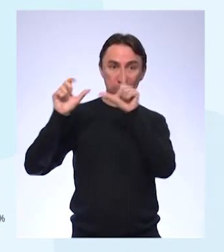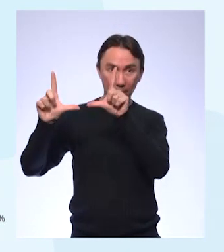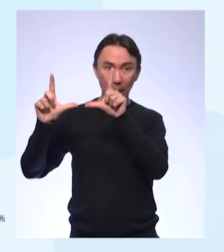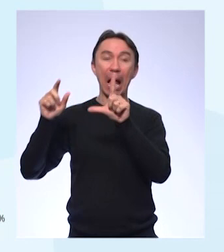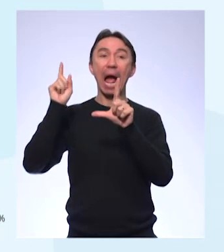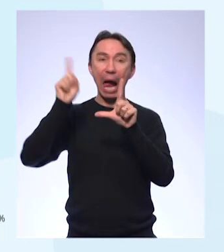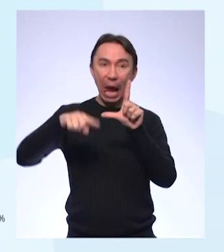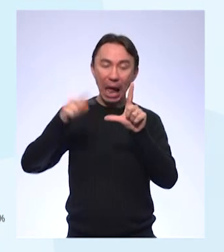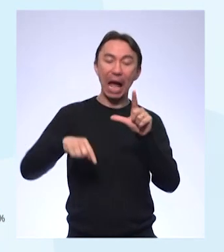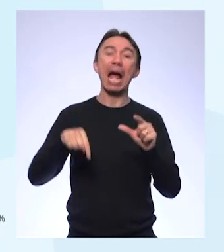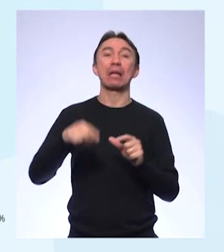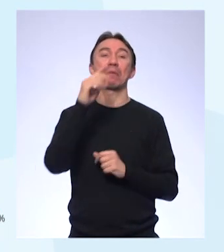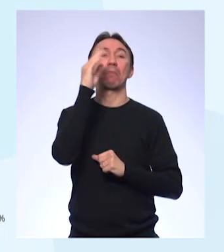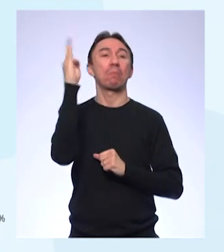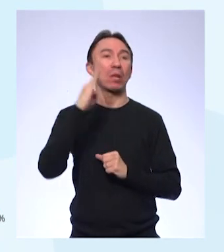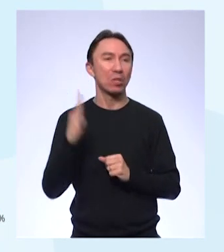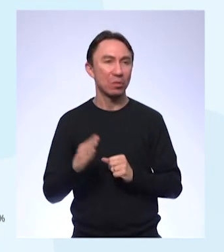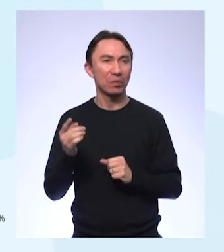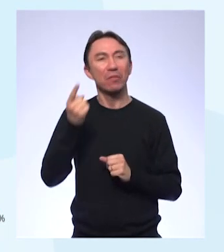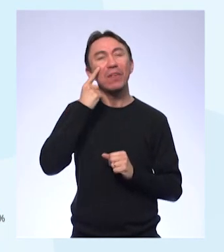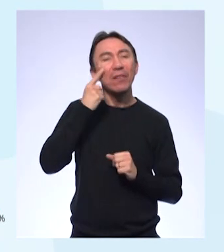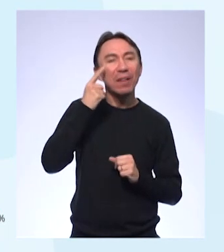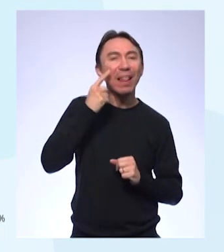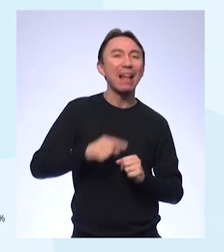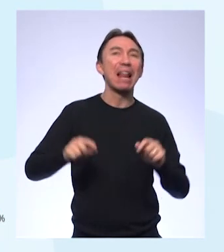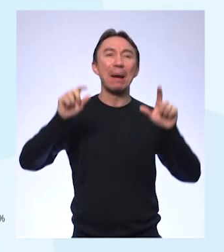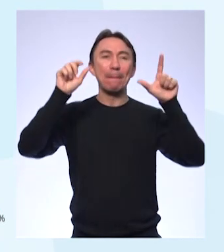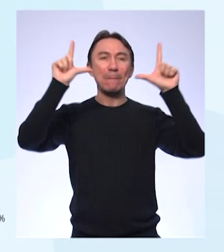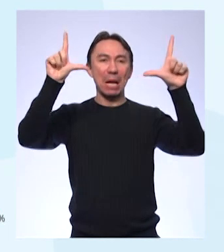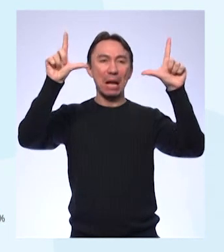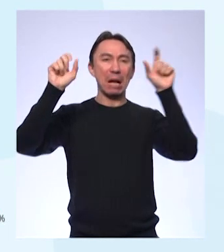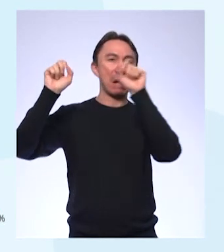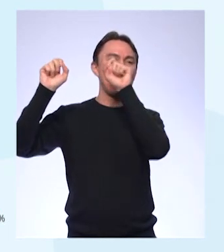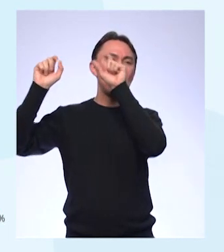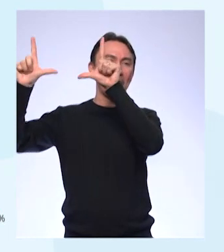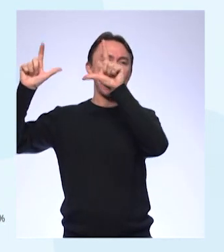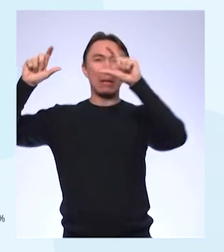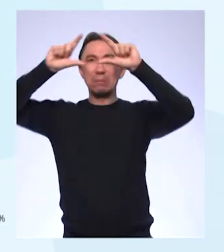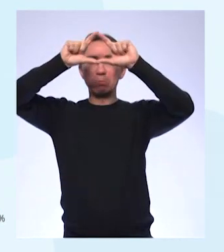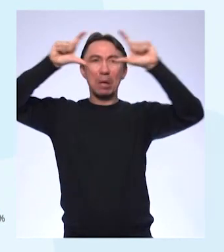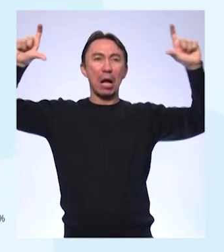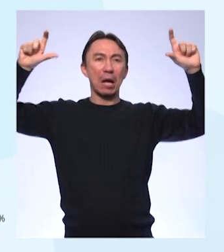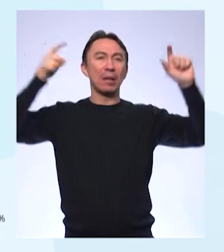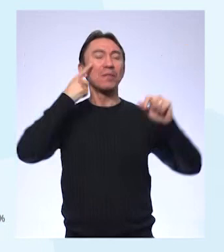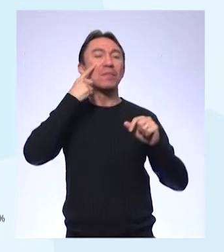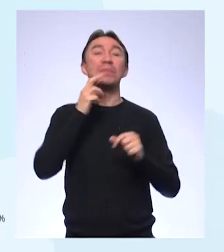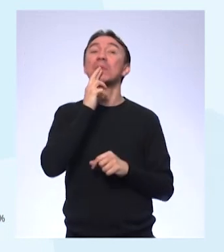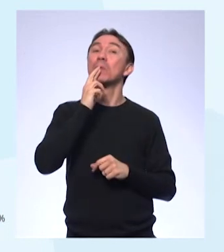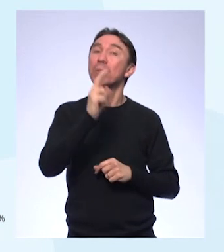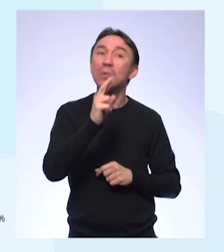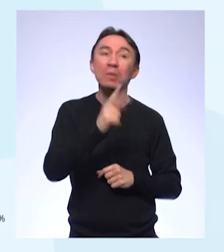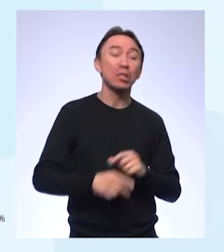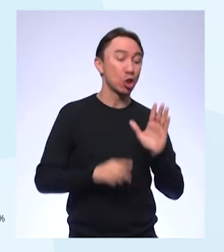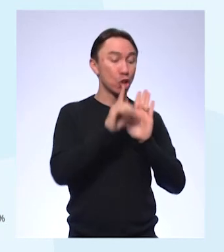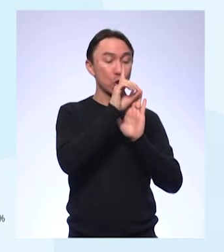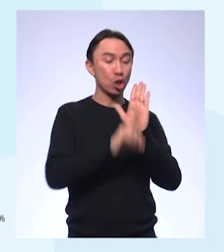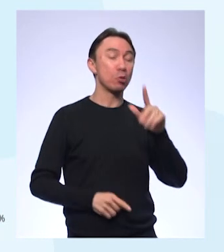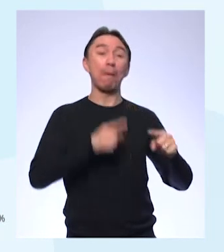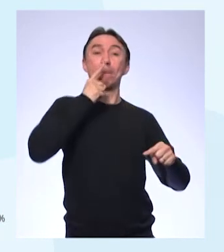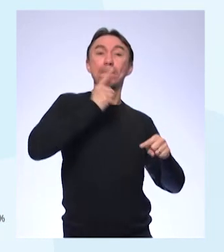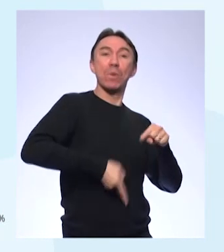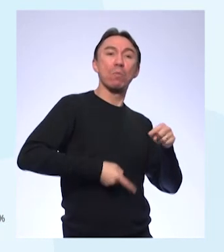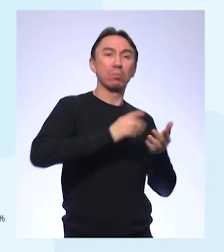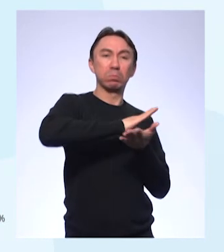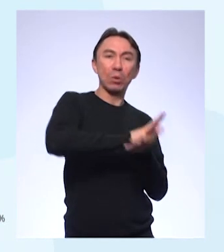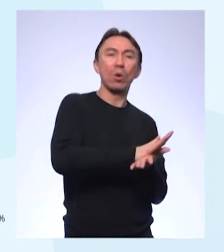Brasil. Observem os cartazes que estão aí nas imagens e respondam para nós sobre esses direitos suprimidos durante